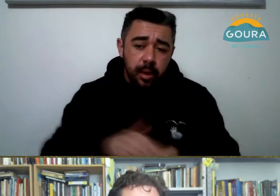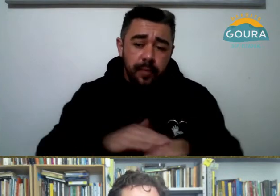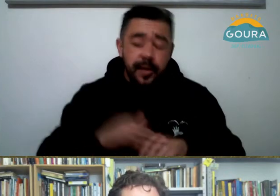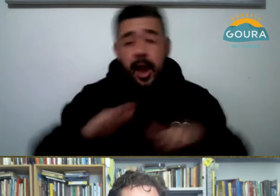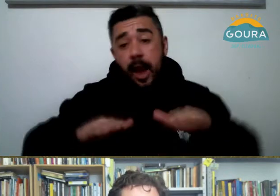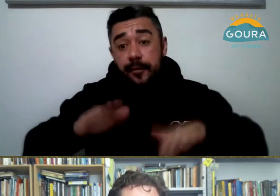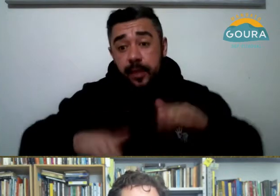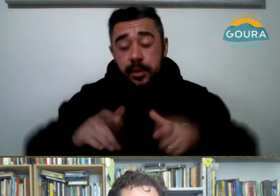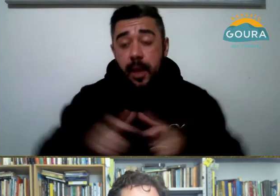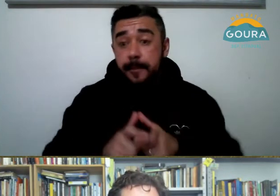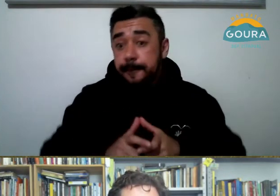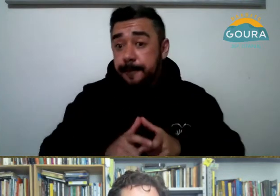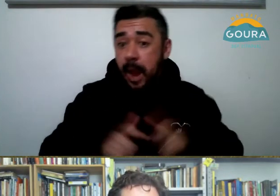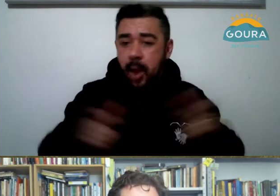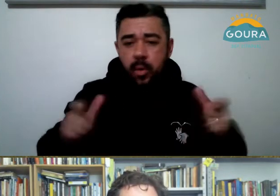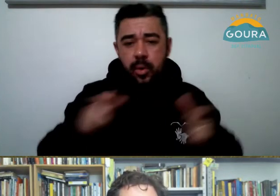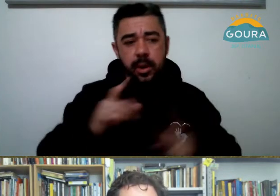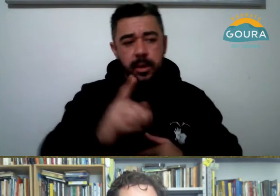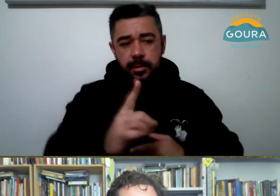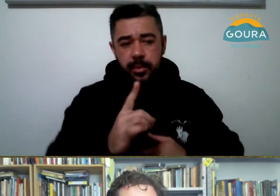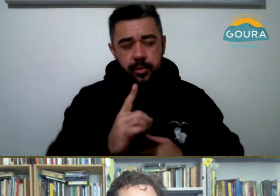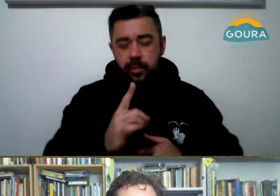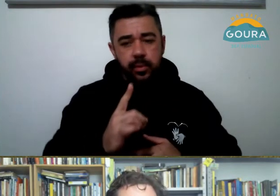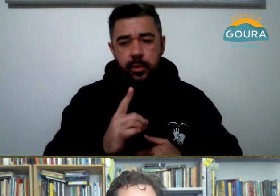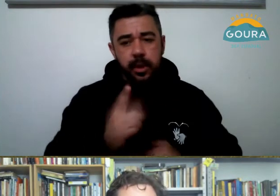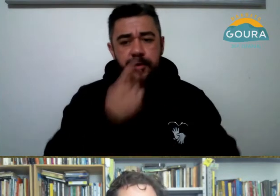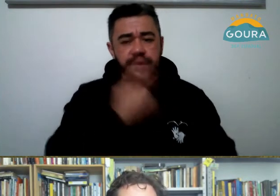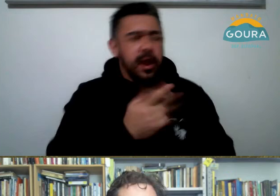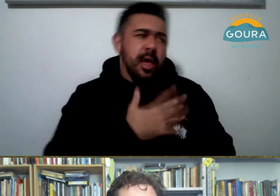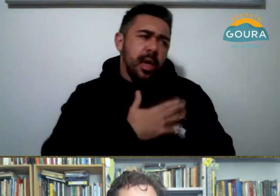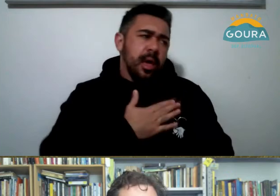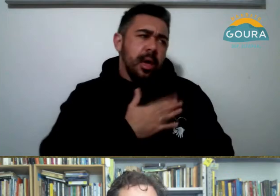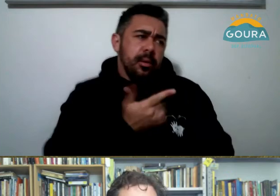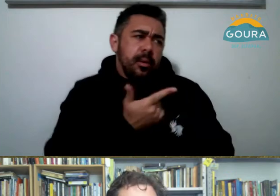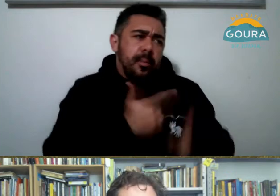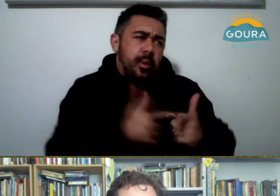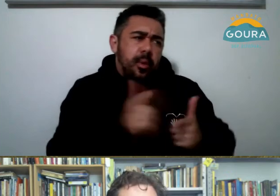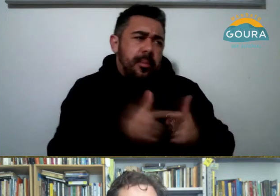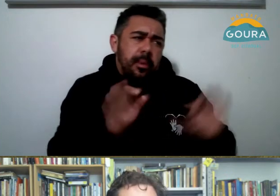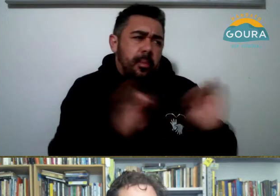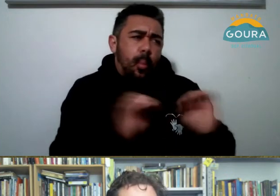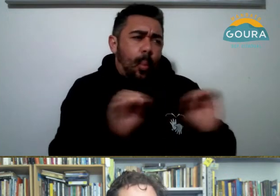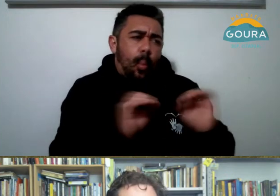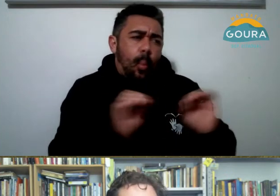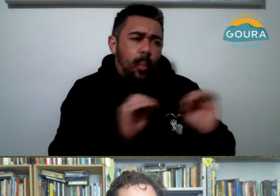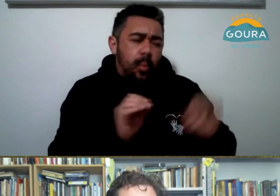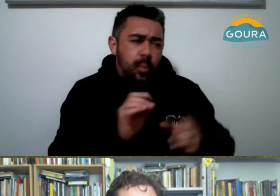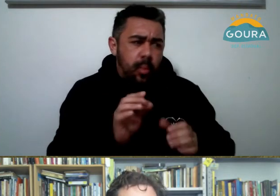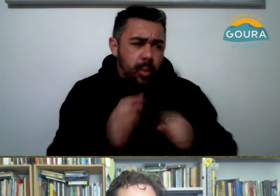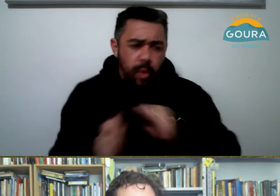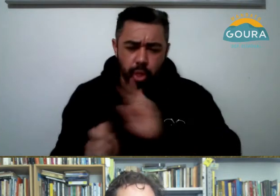esmagadora maioria, não se assumem como tendo problemas com drogas, e se calhar não os têm,